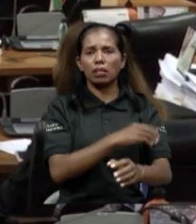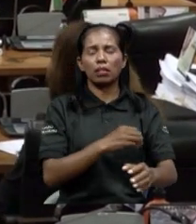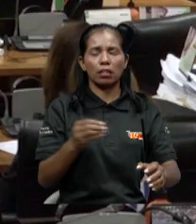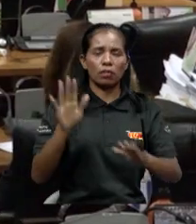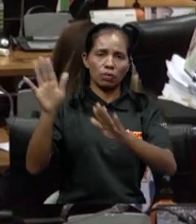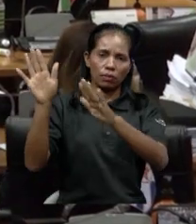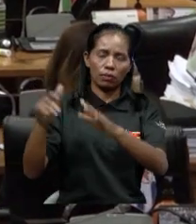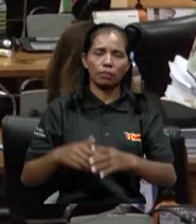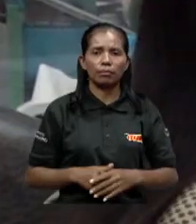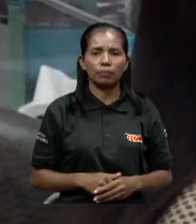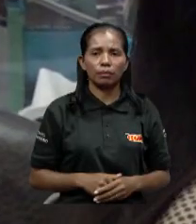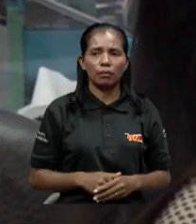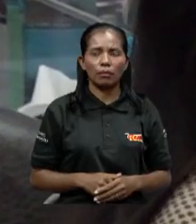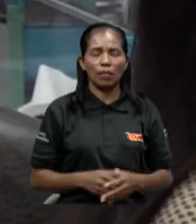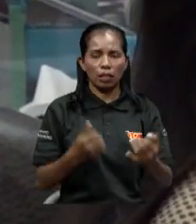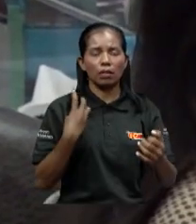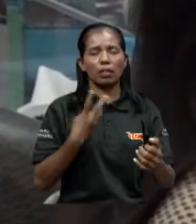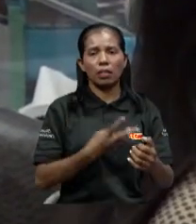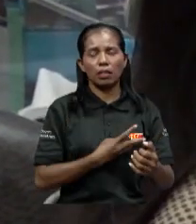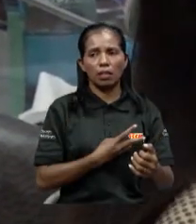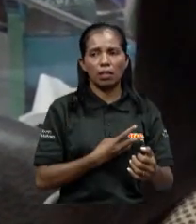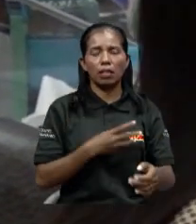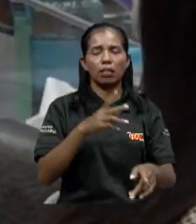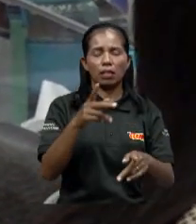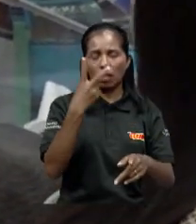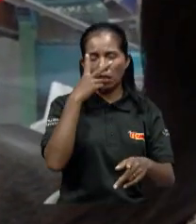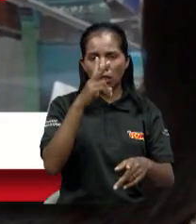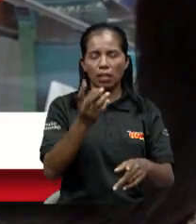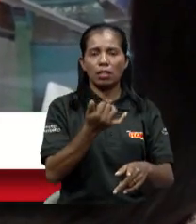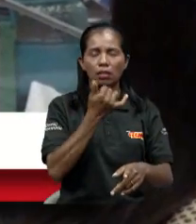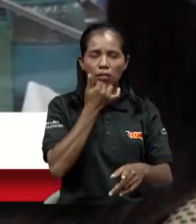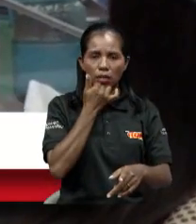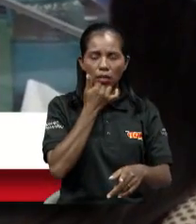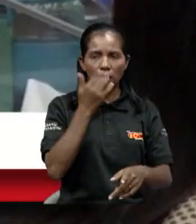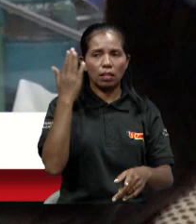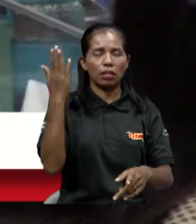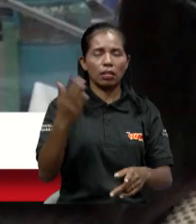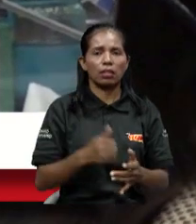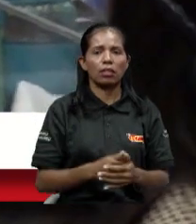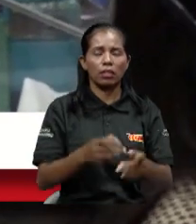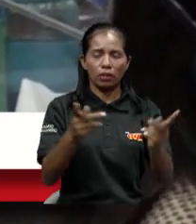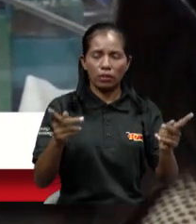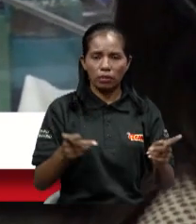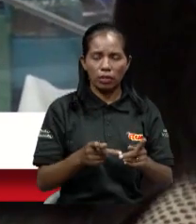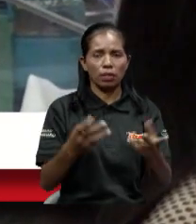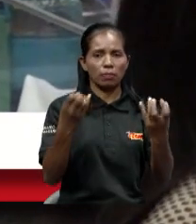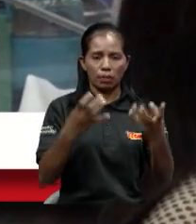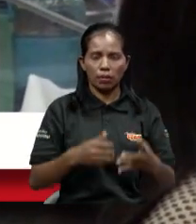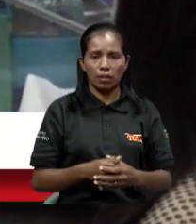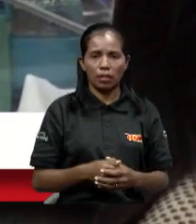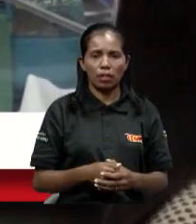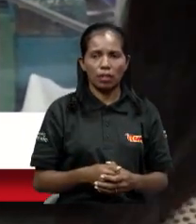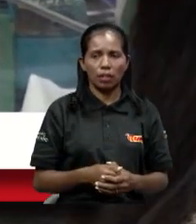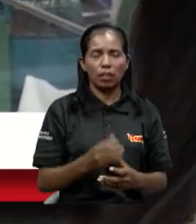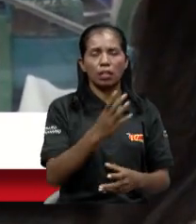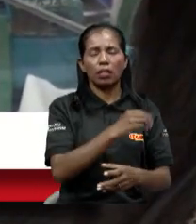rurais. Dadao kita hare deficiência e a factores e a fatin sector barbara. Deficiência